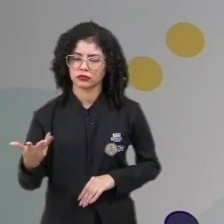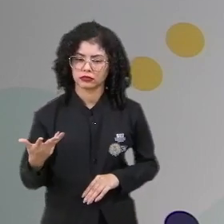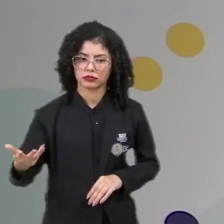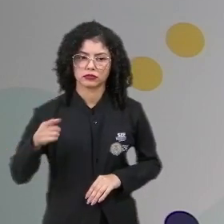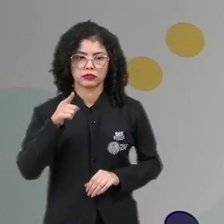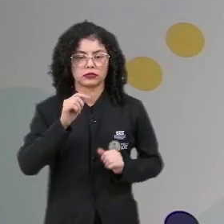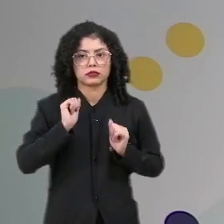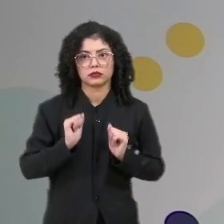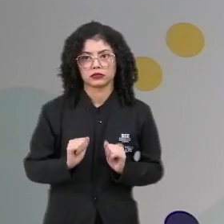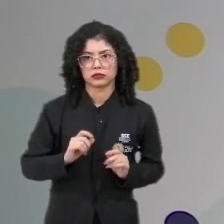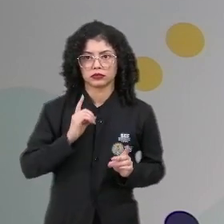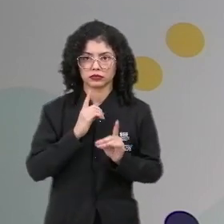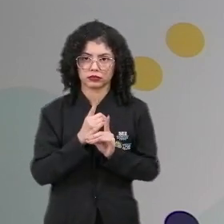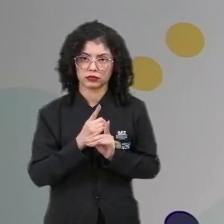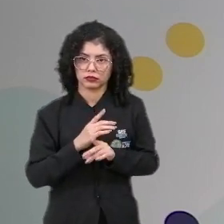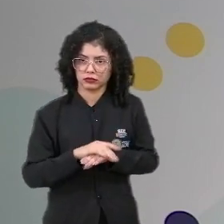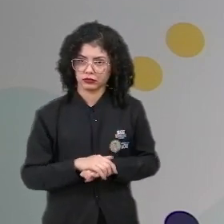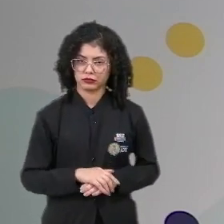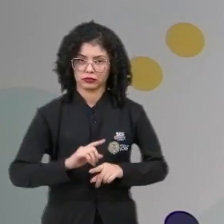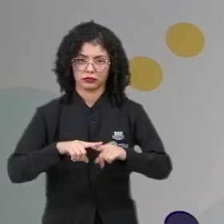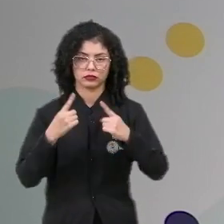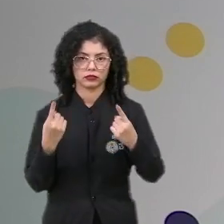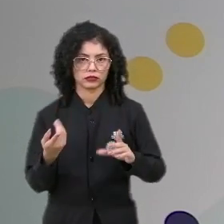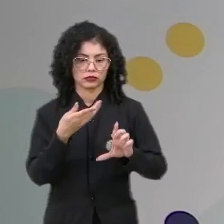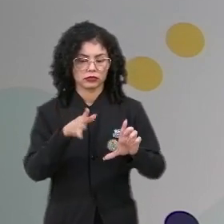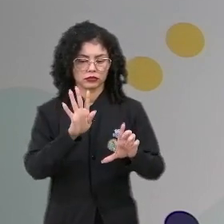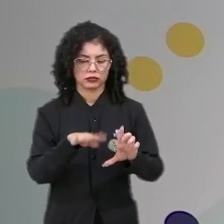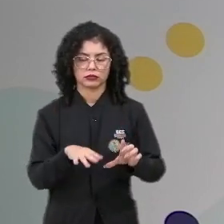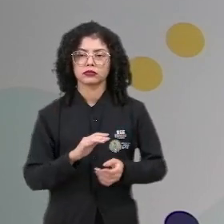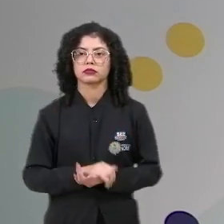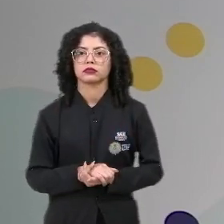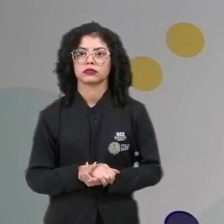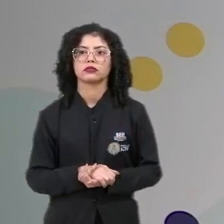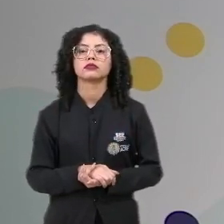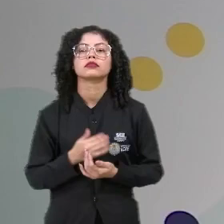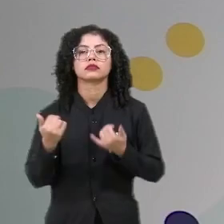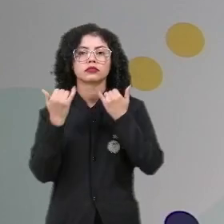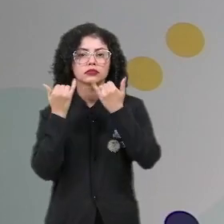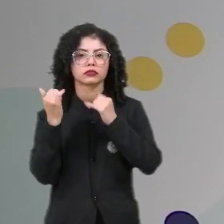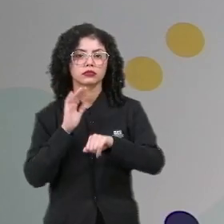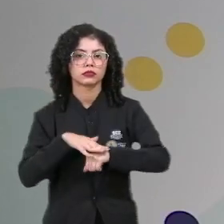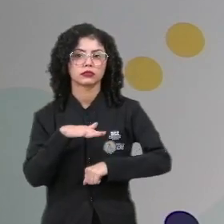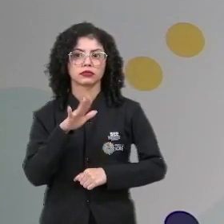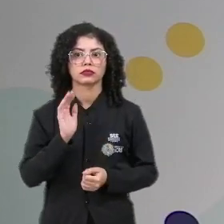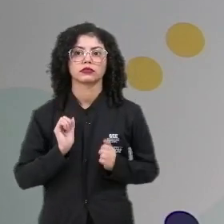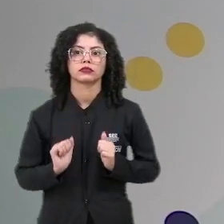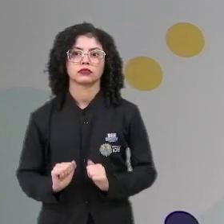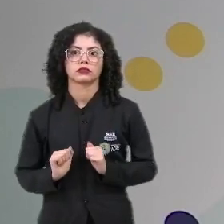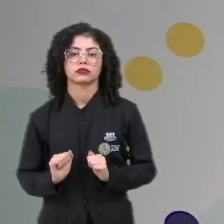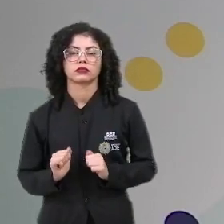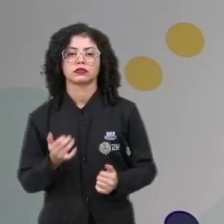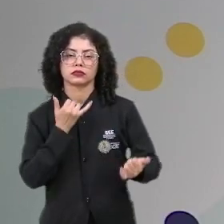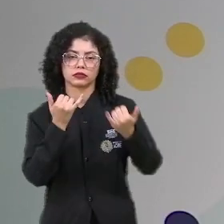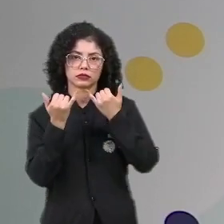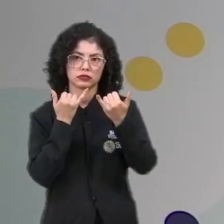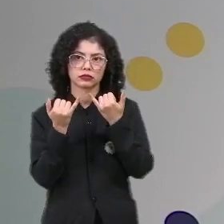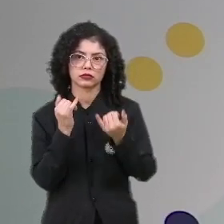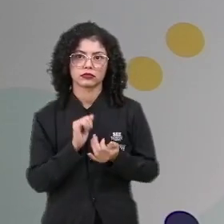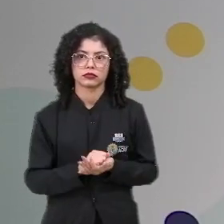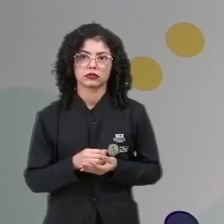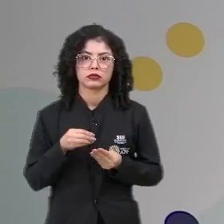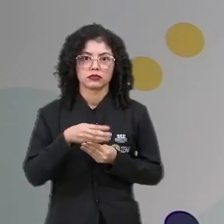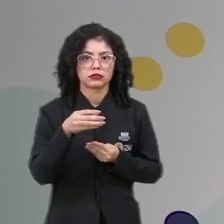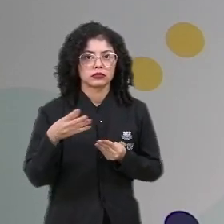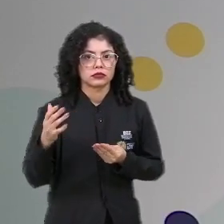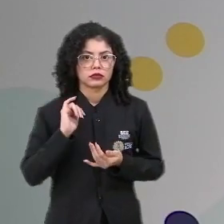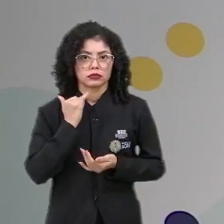vocês podem encontrar. Porém, as tabelas que trazem uma informação a mais, ela pode te informar a